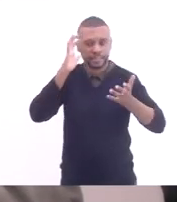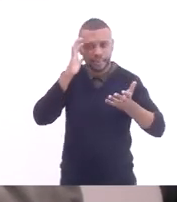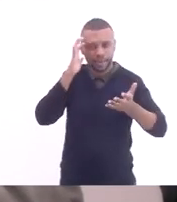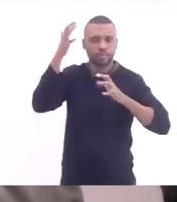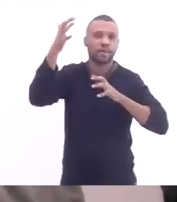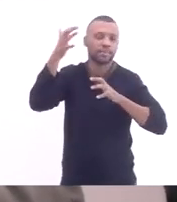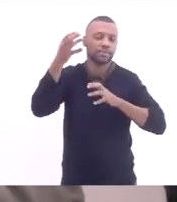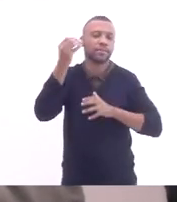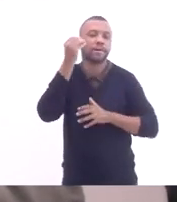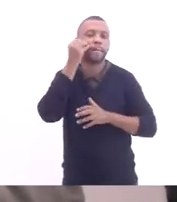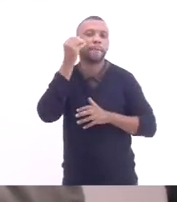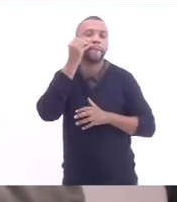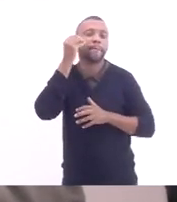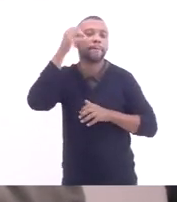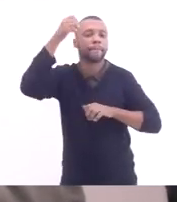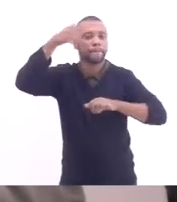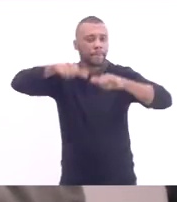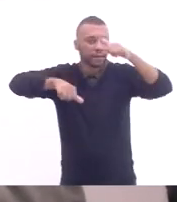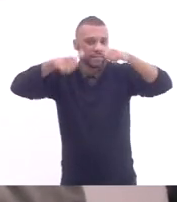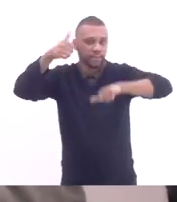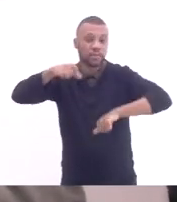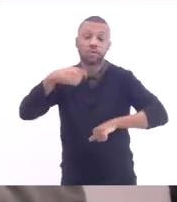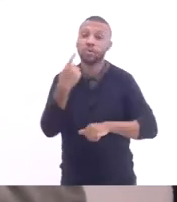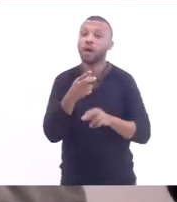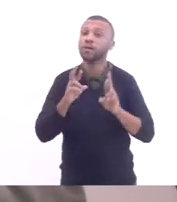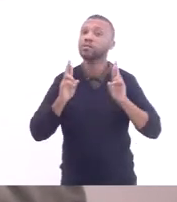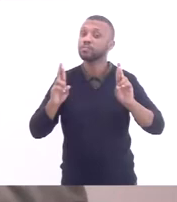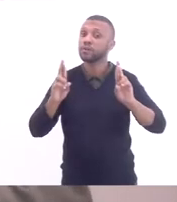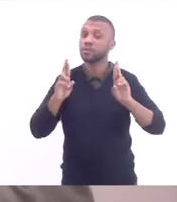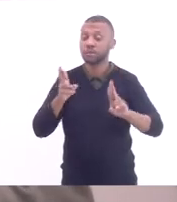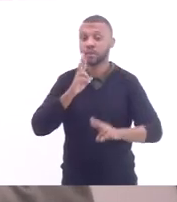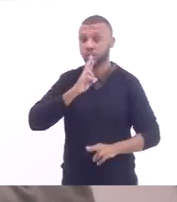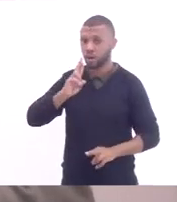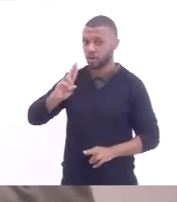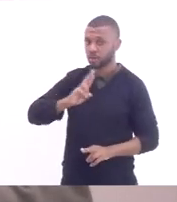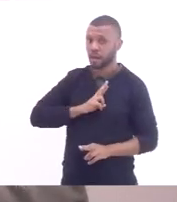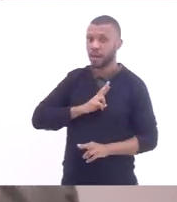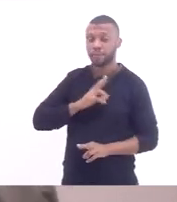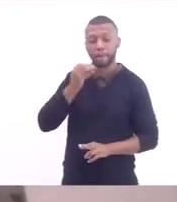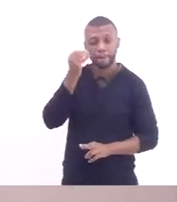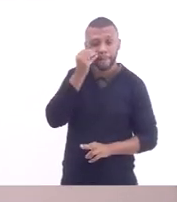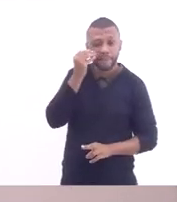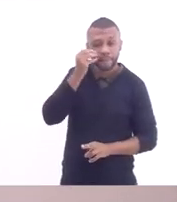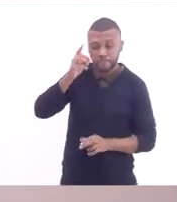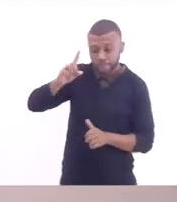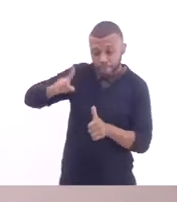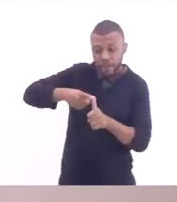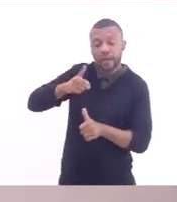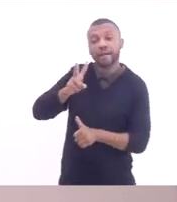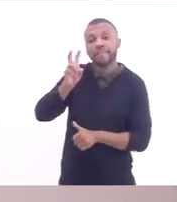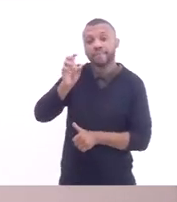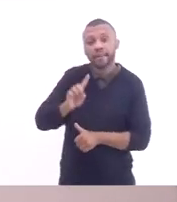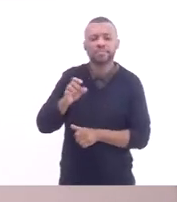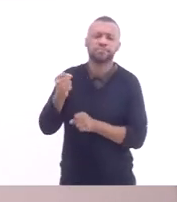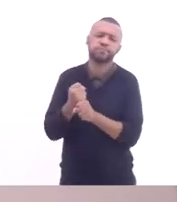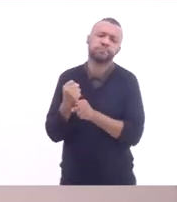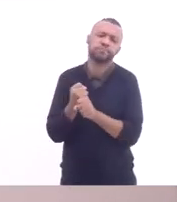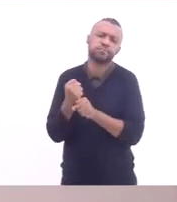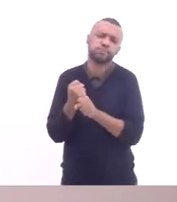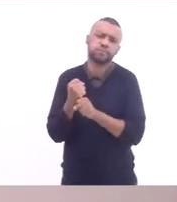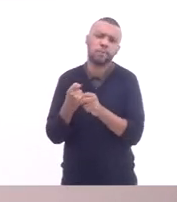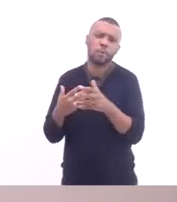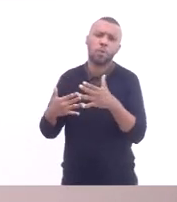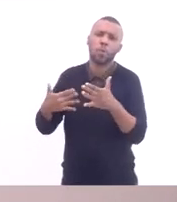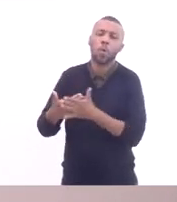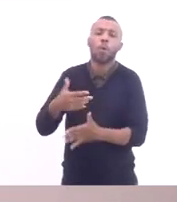prevista. Esperamos que o resultado previsto, que pela primeira vez também há muitos anos que o Rio de Janeiro não tinha,